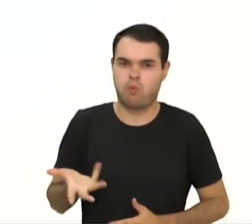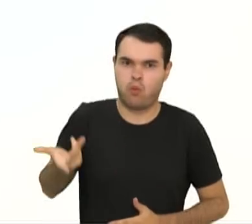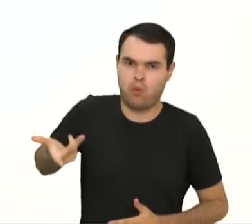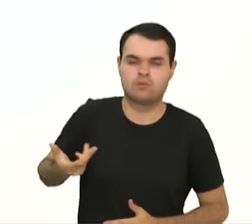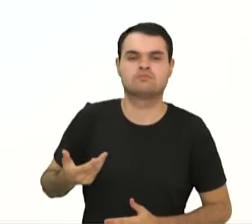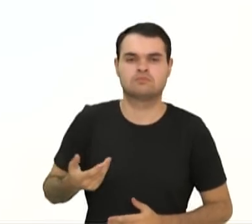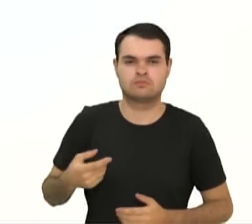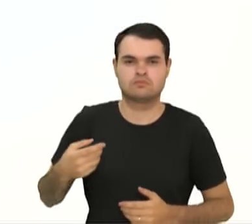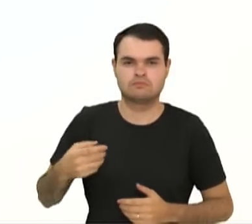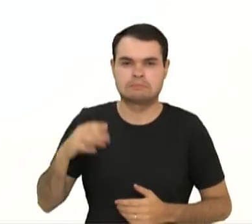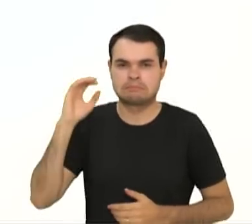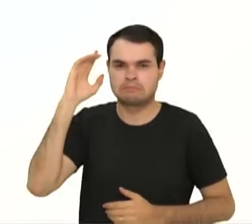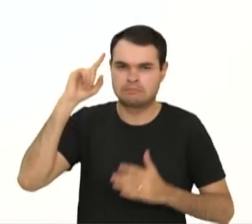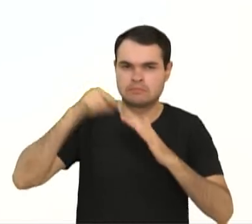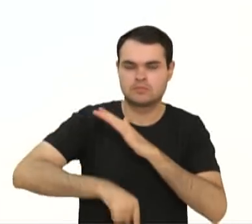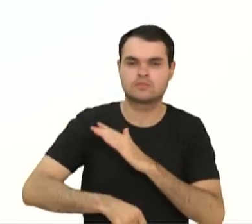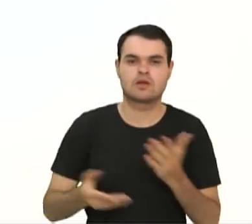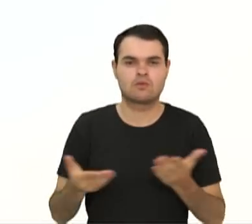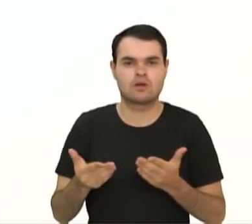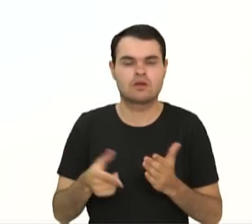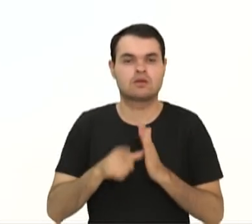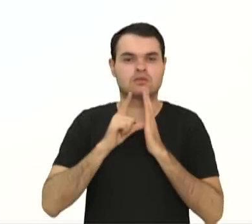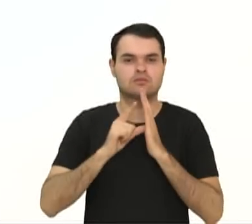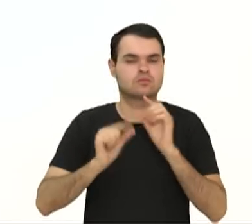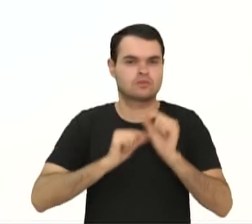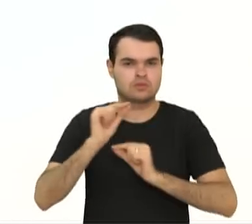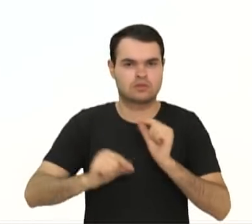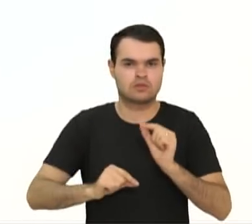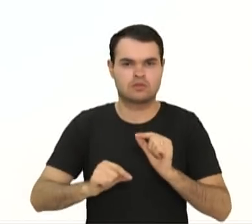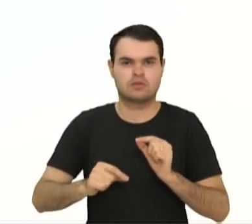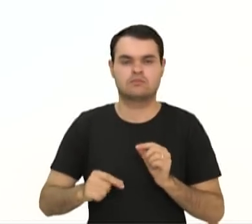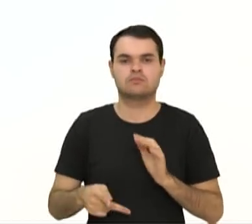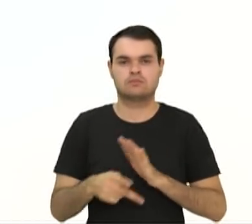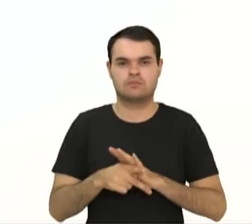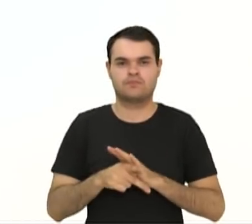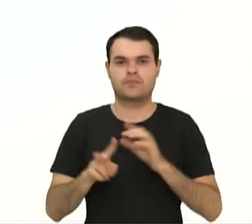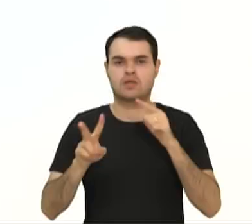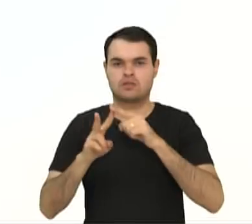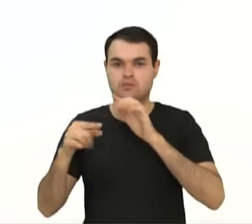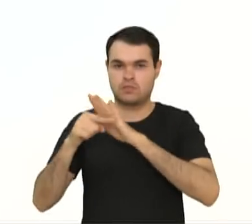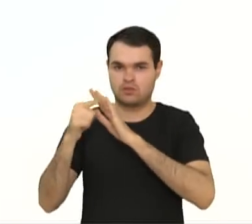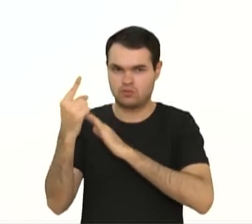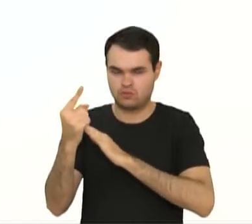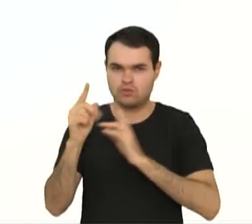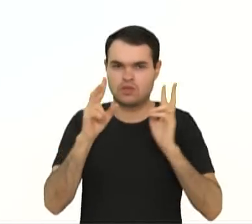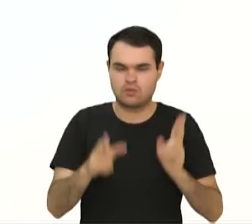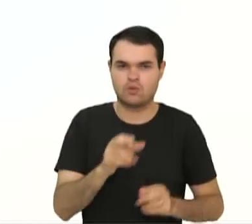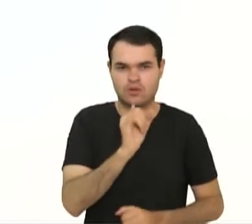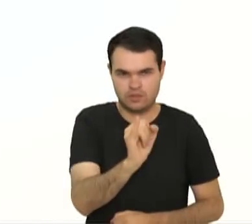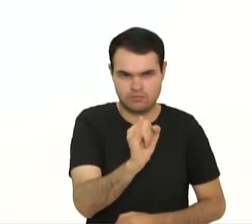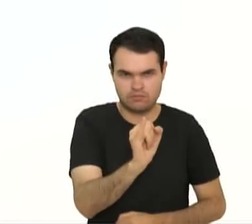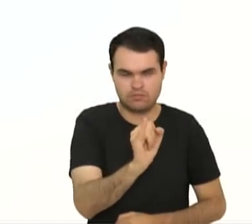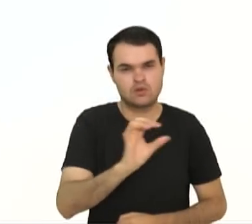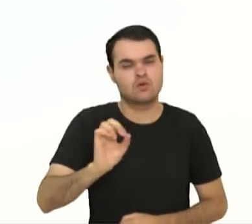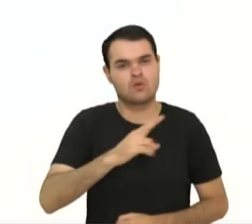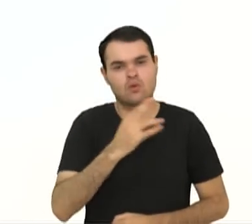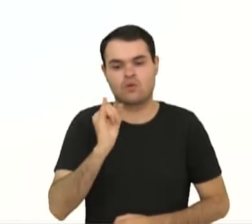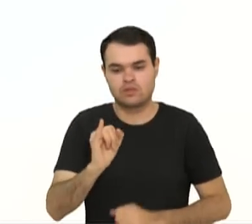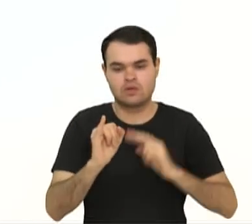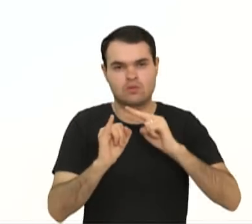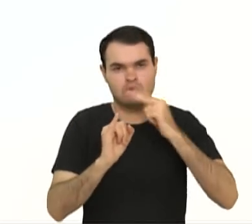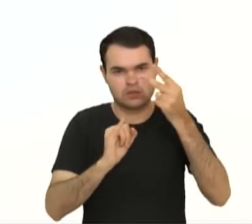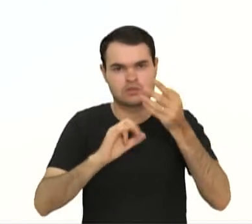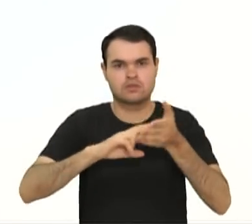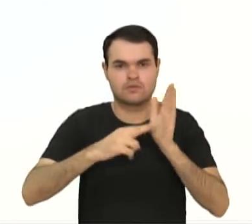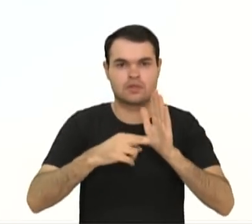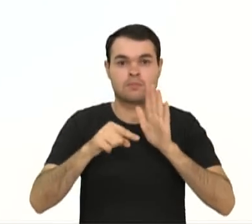relembrar aqui aquilo que eu já falei no início da aula. Raiz de menos 1 é igual a i. Ou, quando é i ao quadrado, é